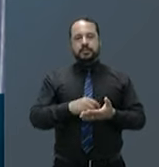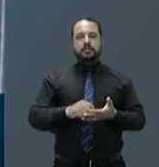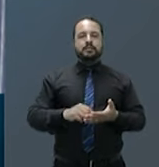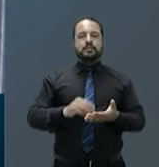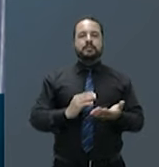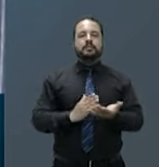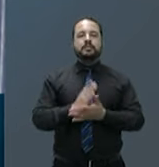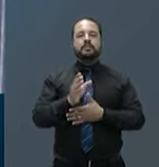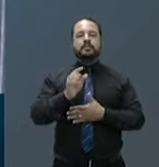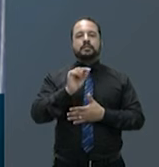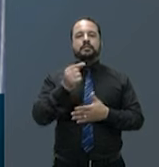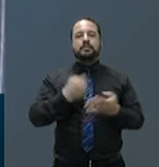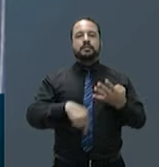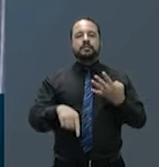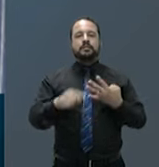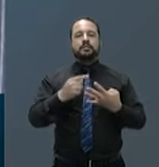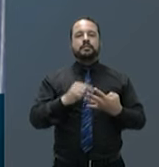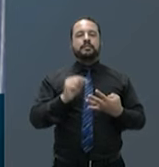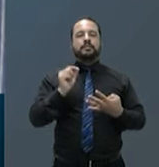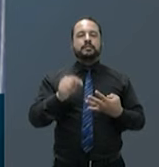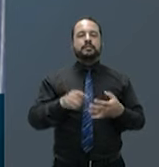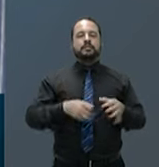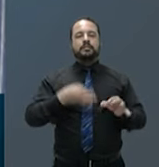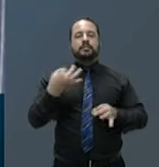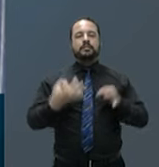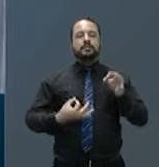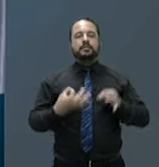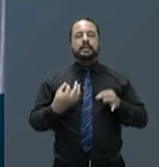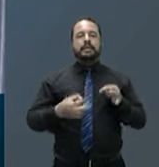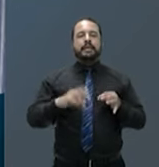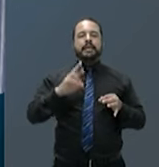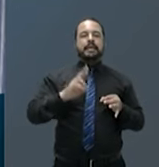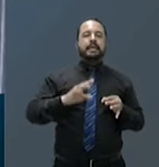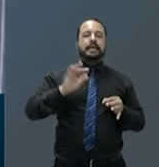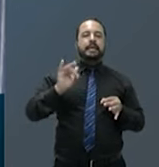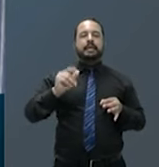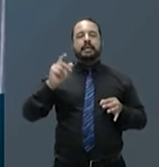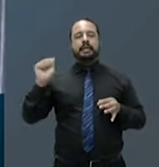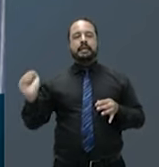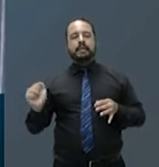efeitos realizada por ocasião do julgamento do RESP